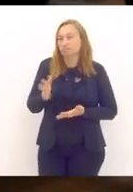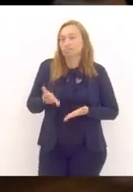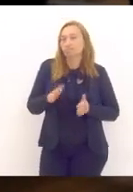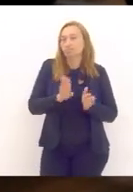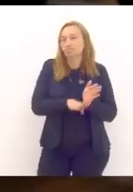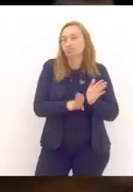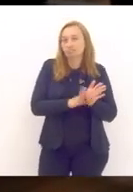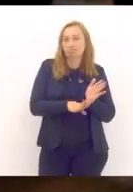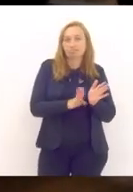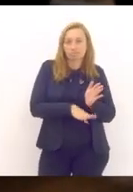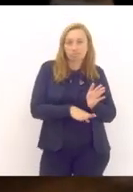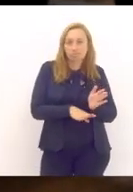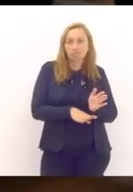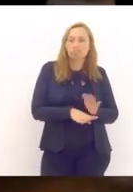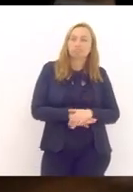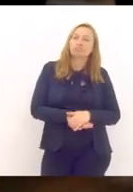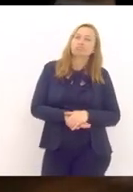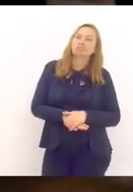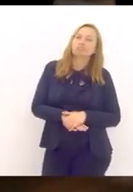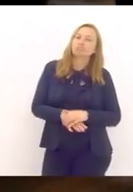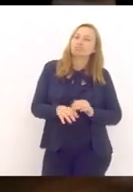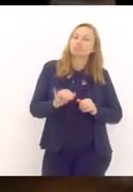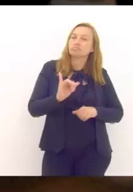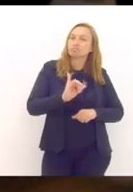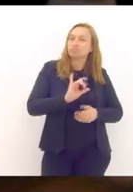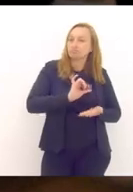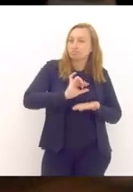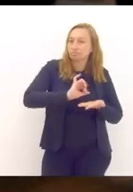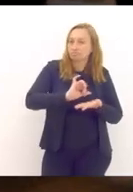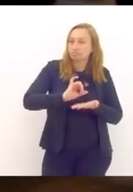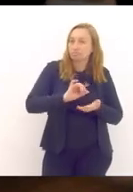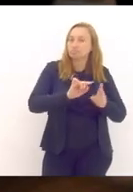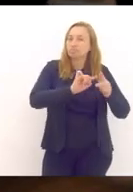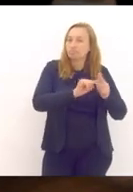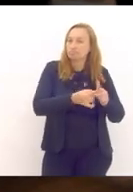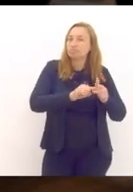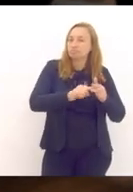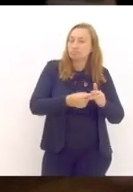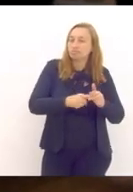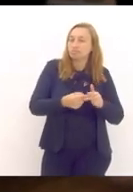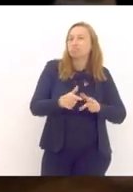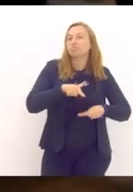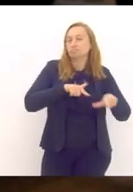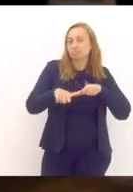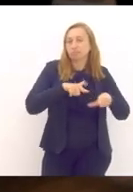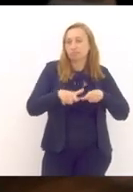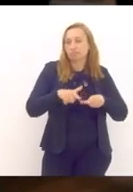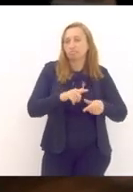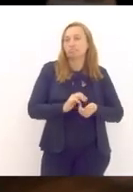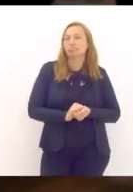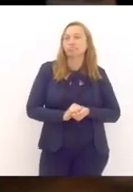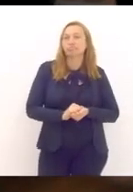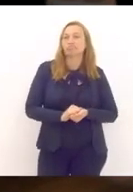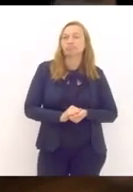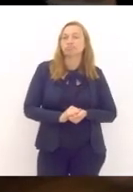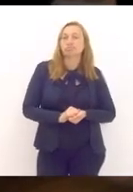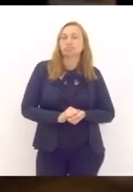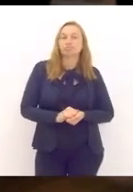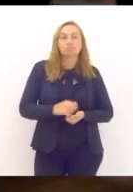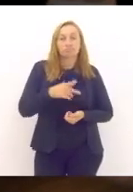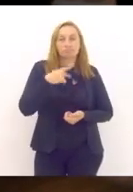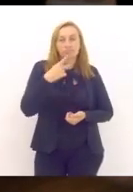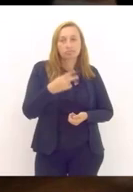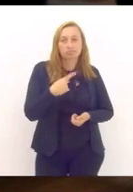despesas, despesas de custeio, de capital, ela fala de manutenção dos serviços existentes. O senhor destacou aqui